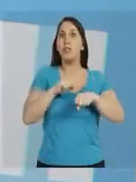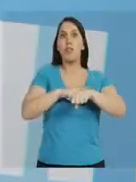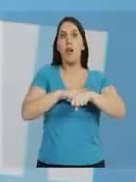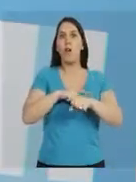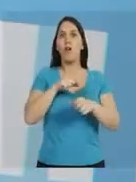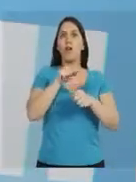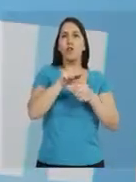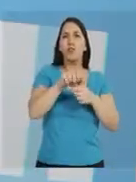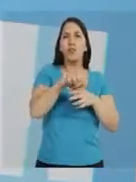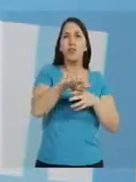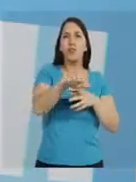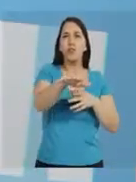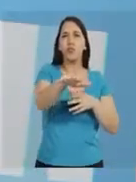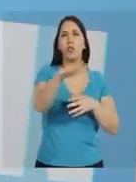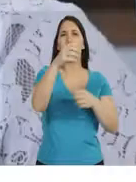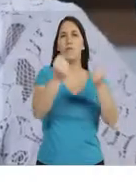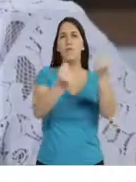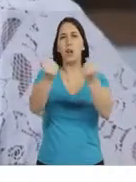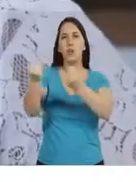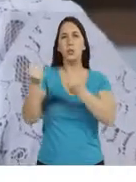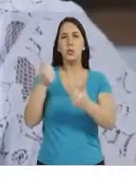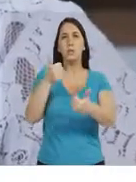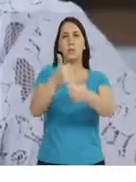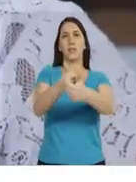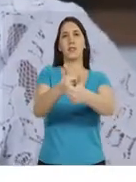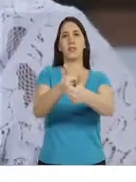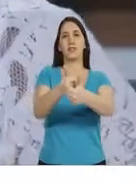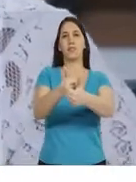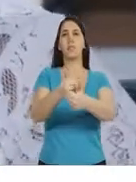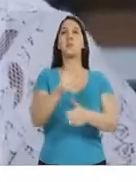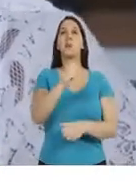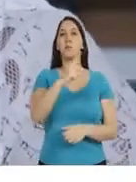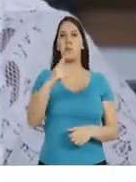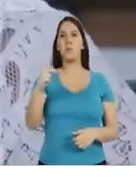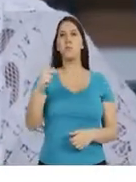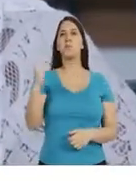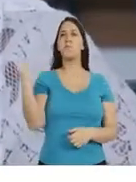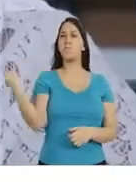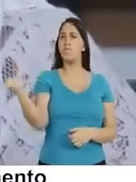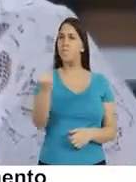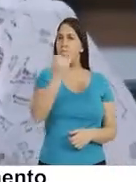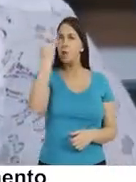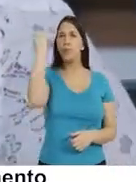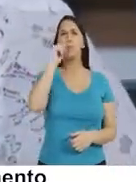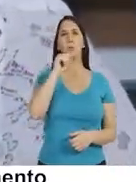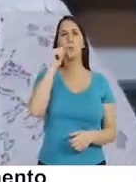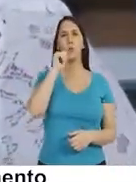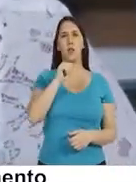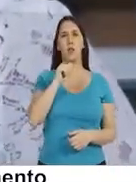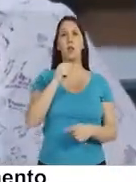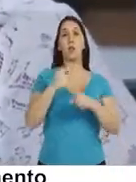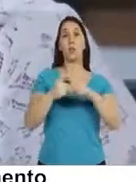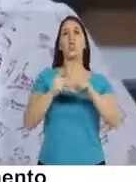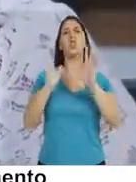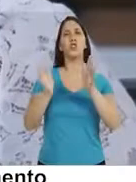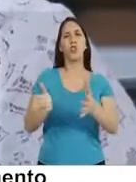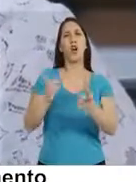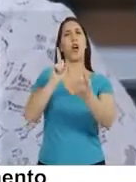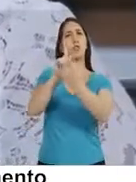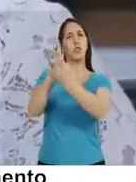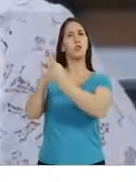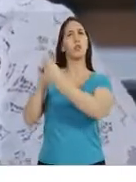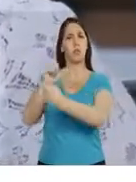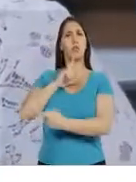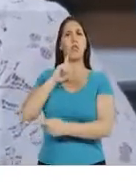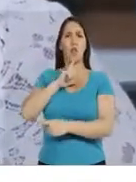para a viatura policial mais próxima. Esse aplicativo vai ser de extrema importância para a mulher, porque vai complementar uma rede